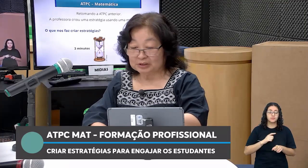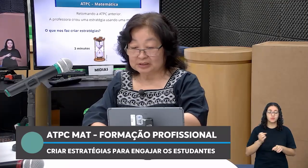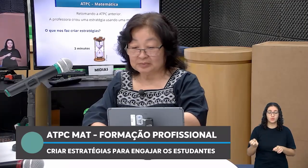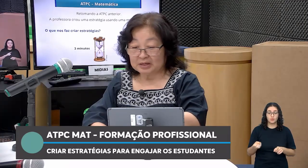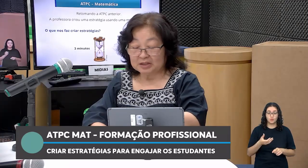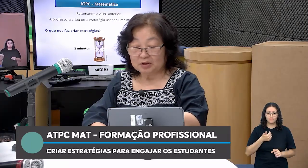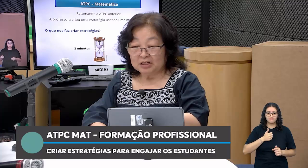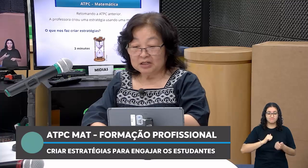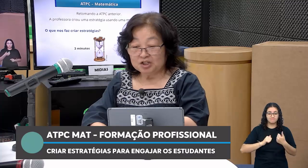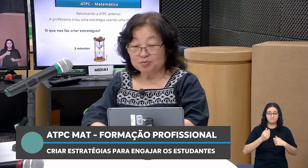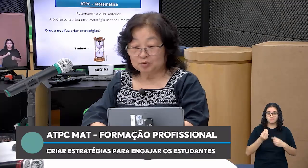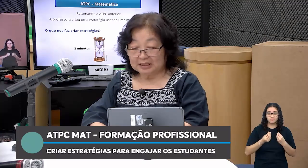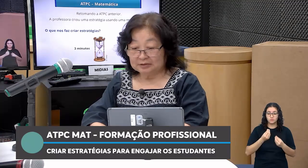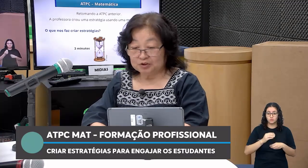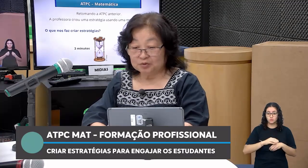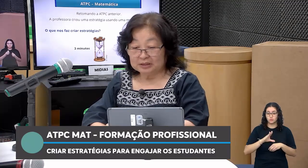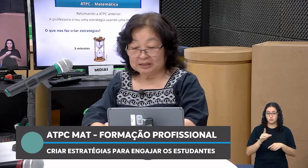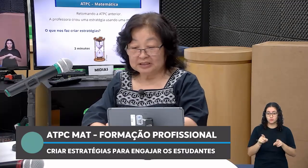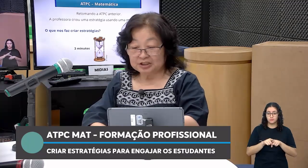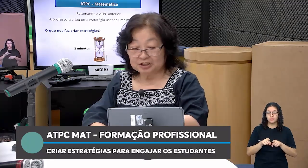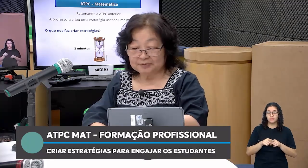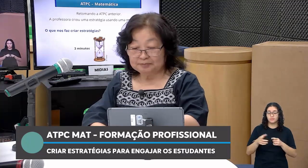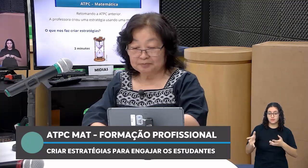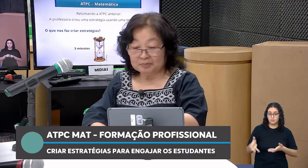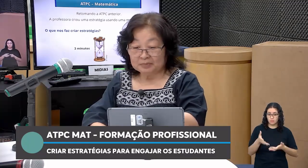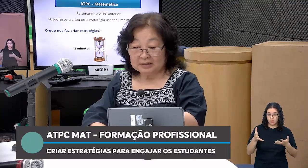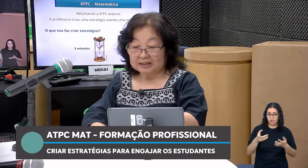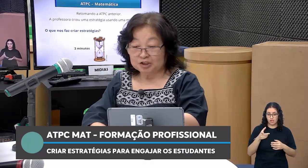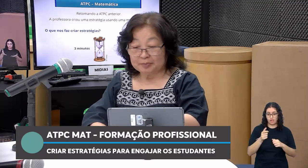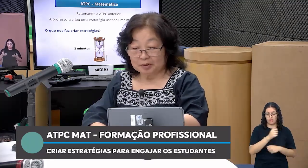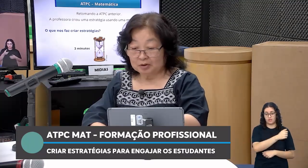temos o conhecimento, estimular o estudante,